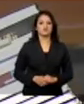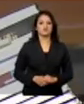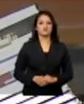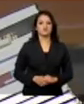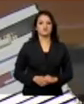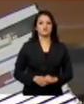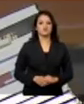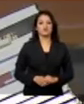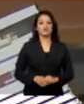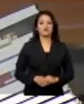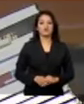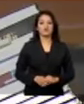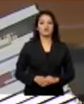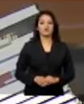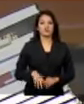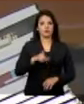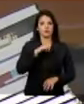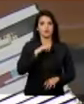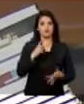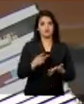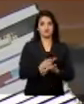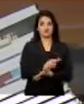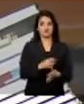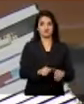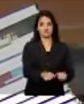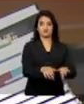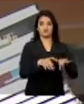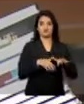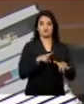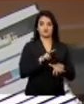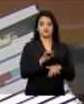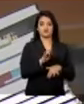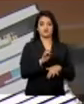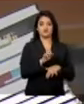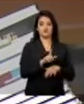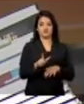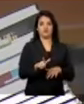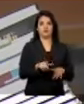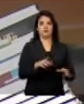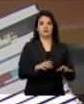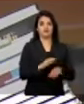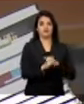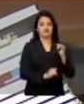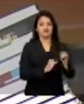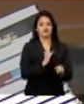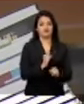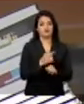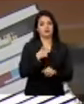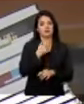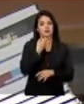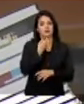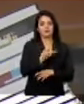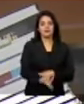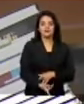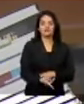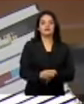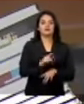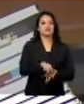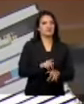Refere-se ao exame pelo plenário virtual, e eu diria, presidente, goela abaixo,